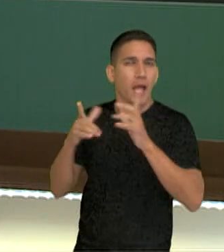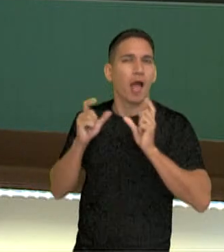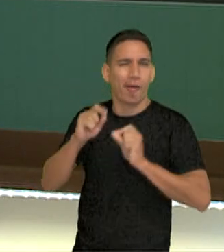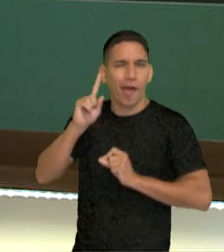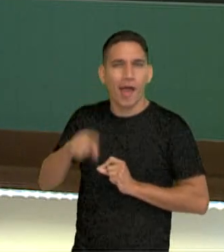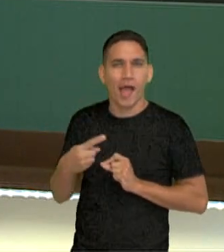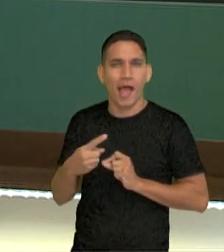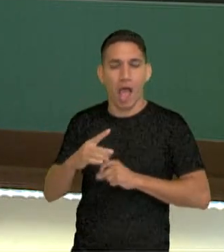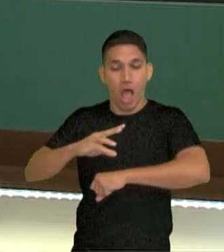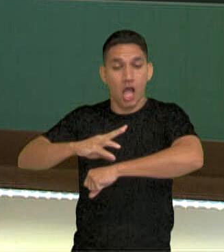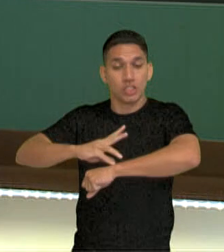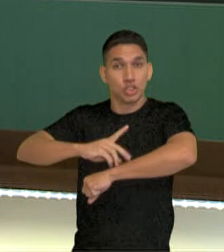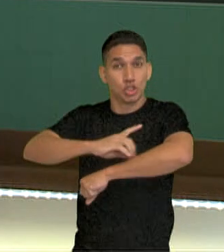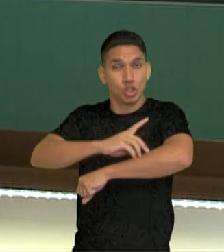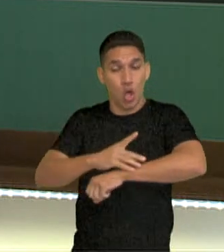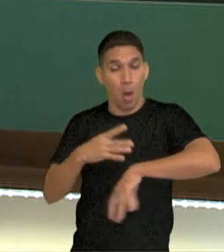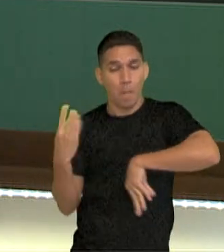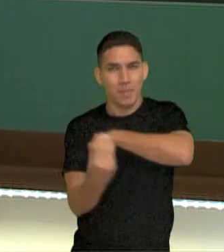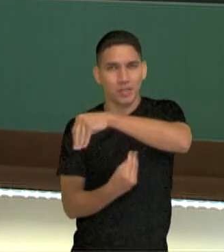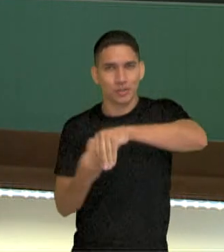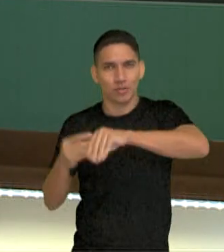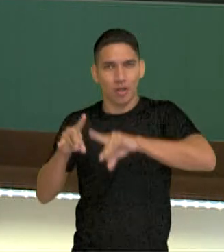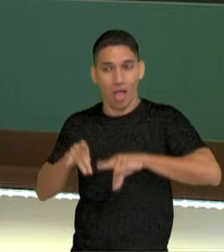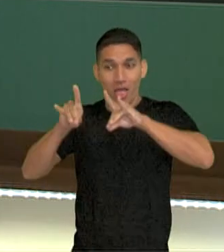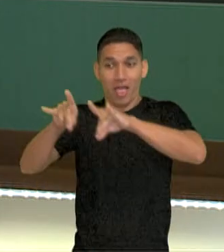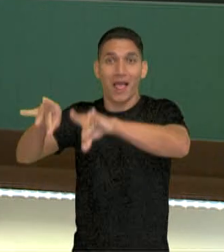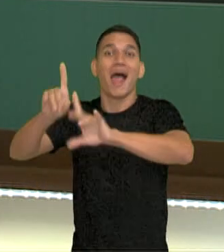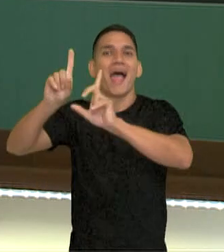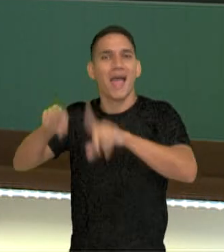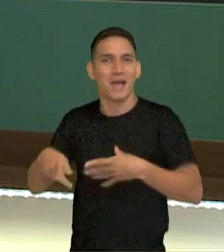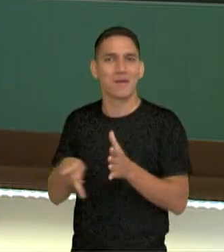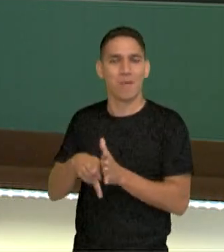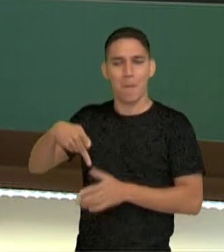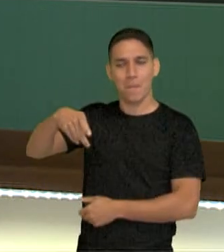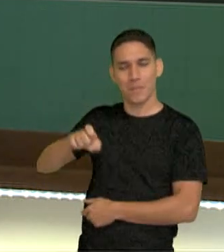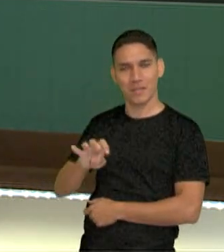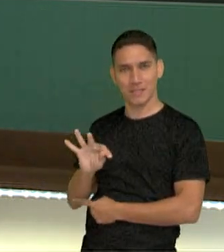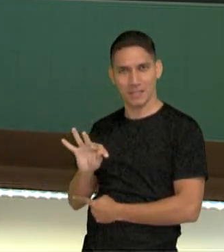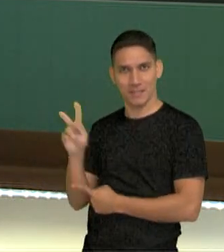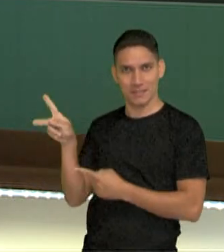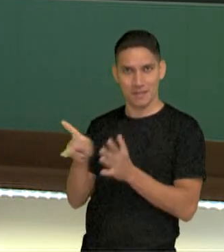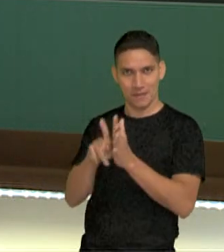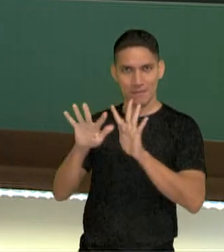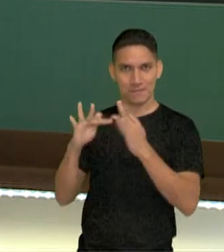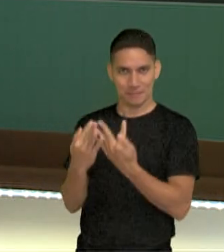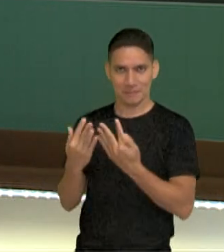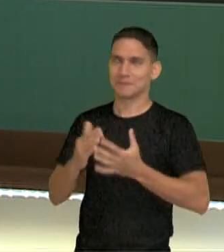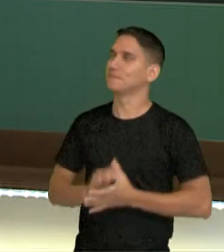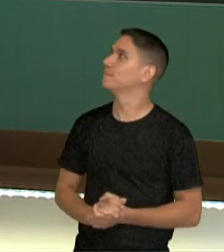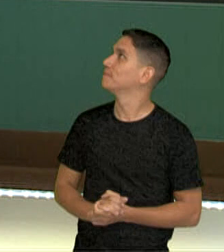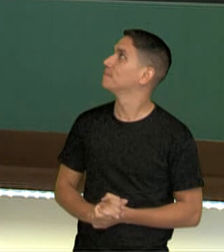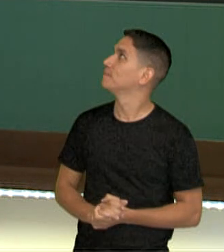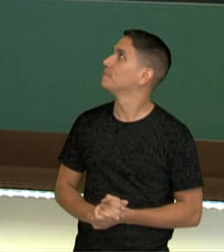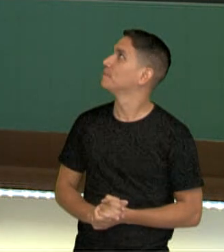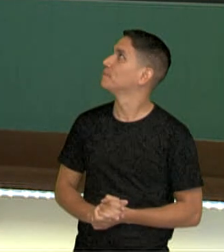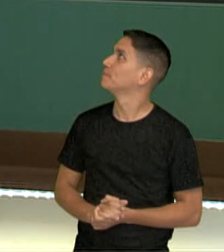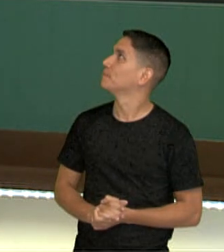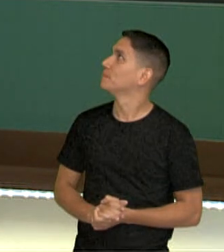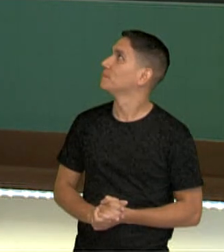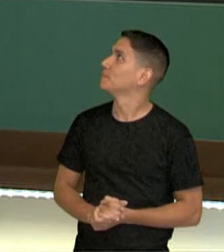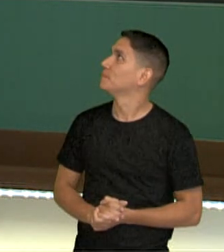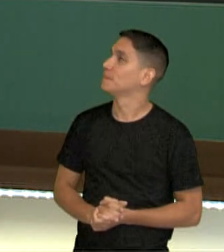de um canguru com um dinossauro, que é o pet da família. Its name is